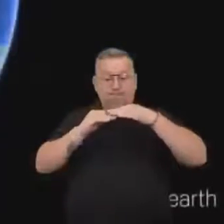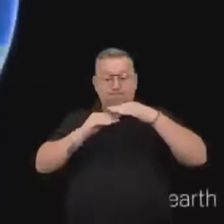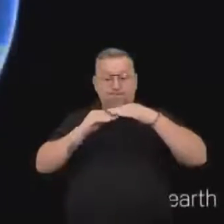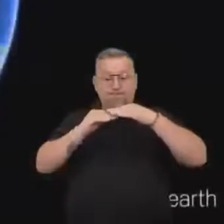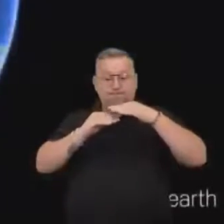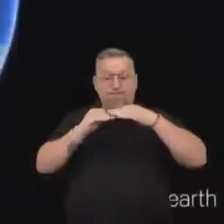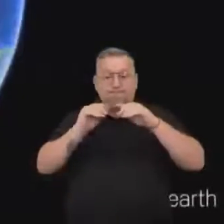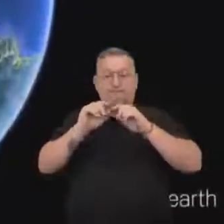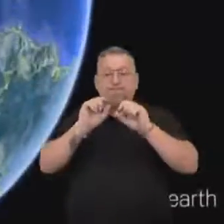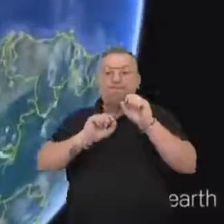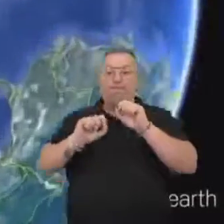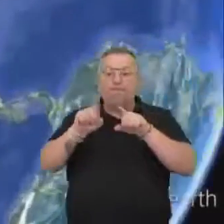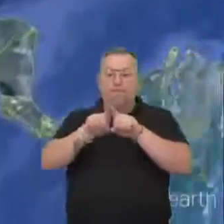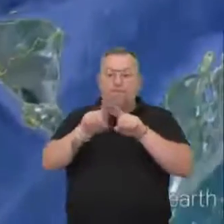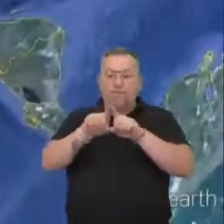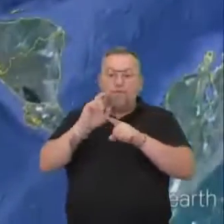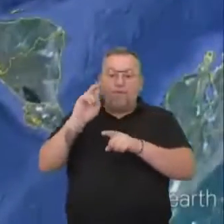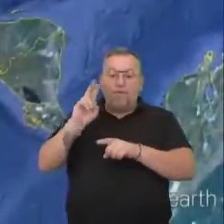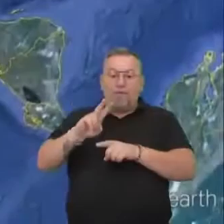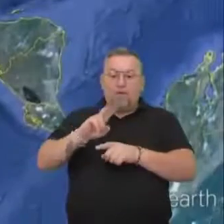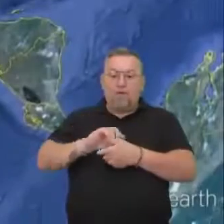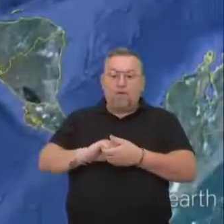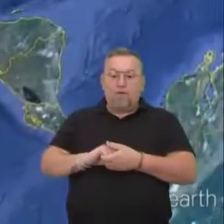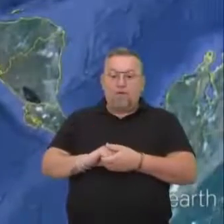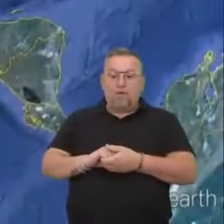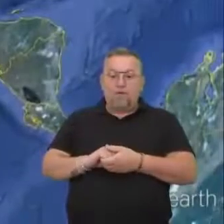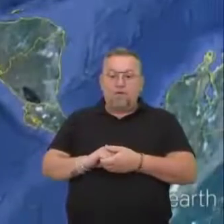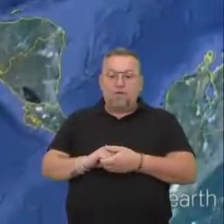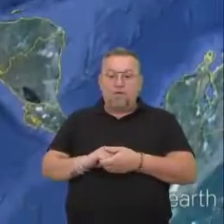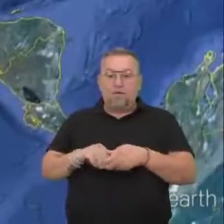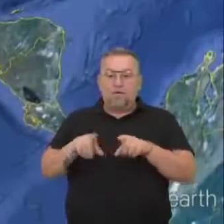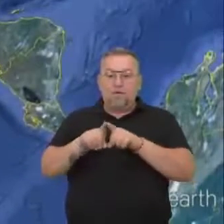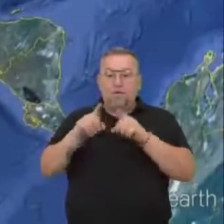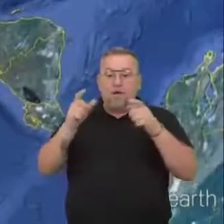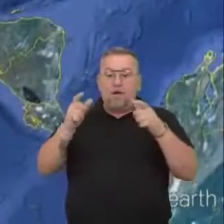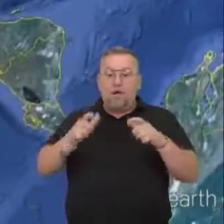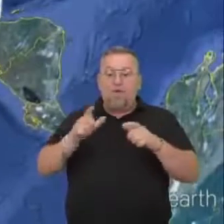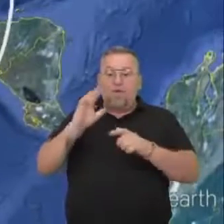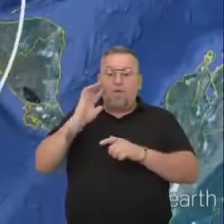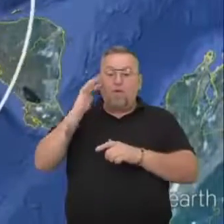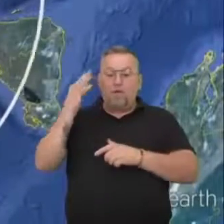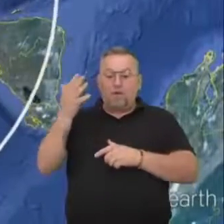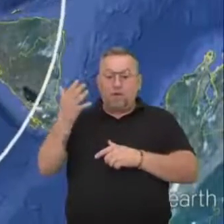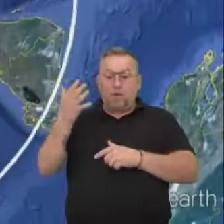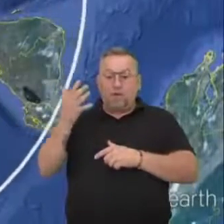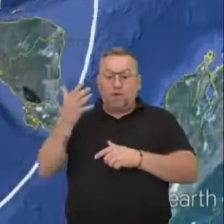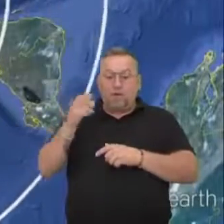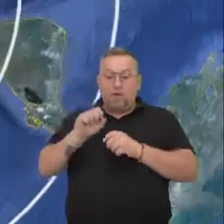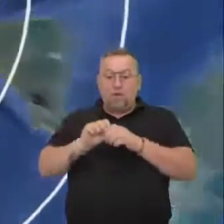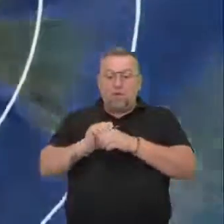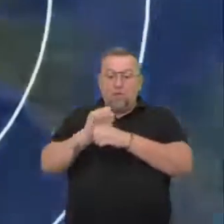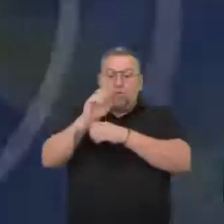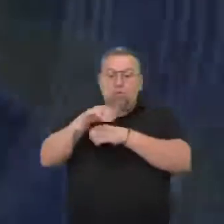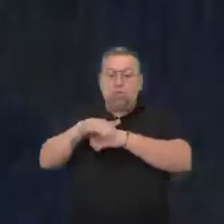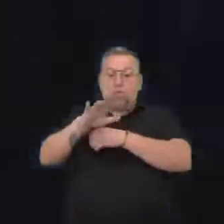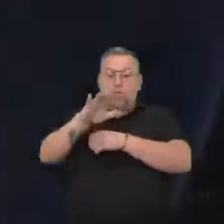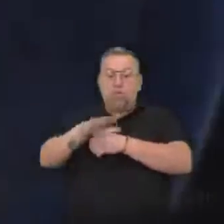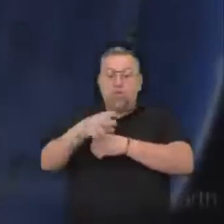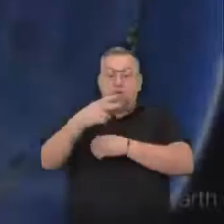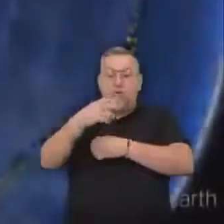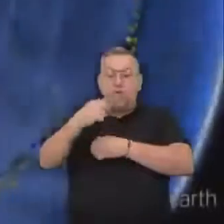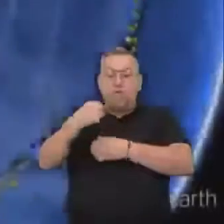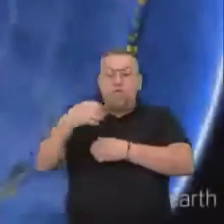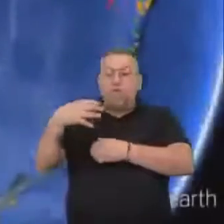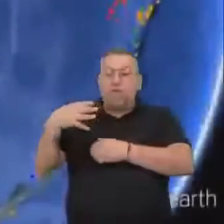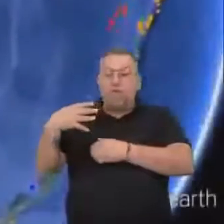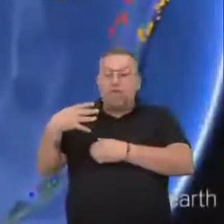né, não formam cadeias montanhosas, né? Que é o caso, por exemplo, que aconteceu do tsunami lá em 2004 na região,